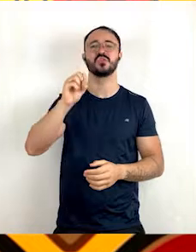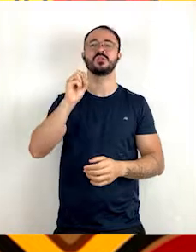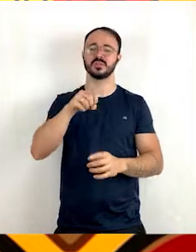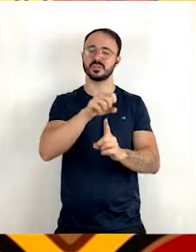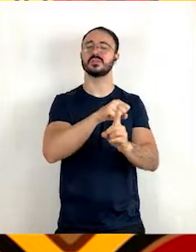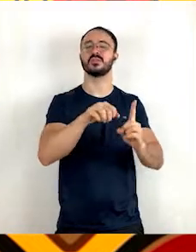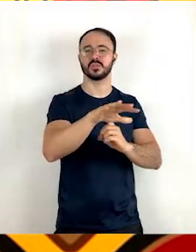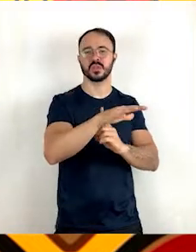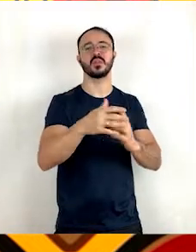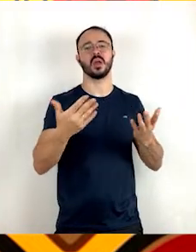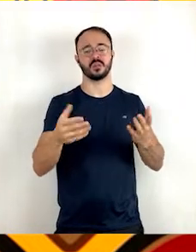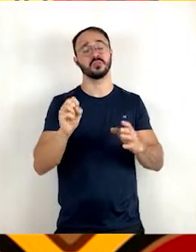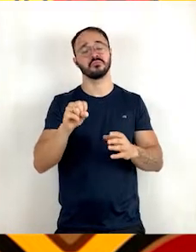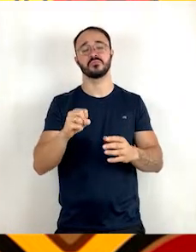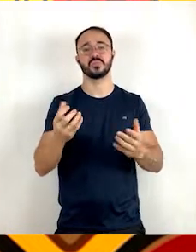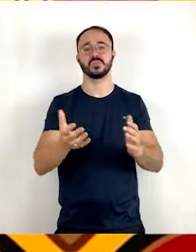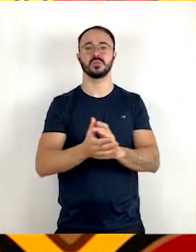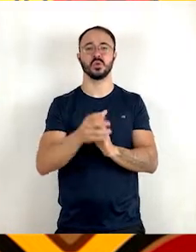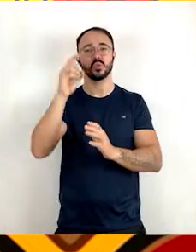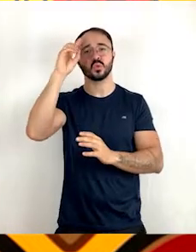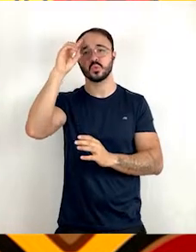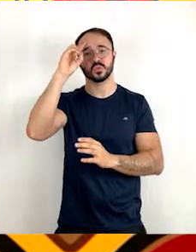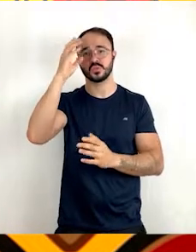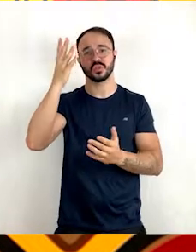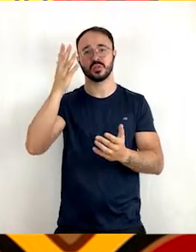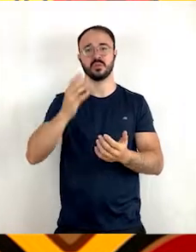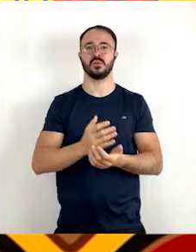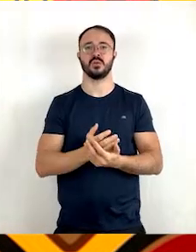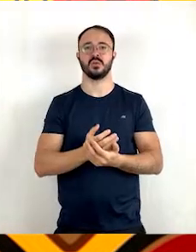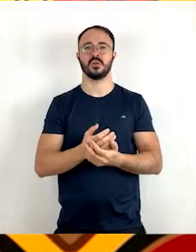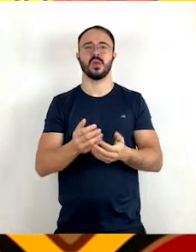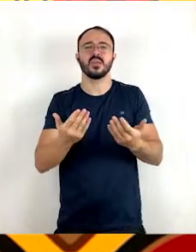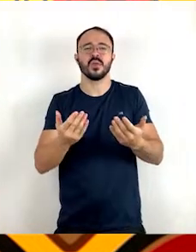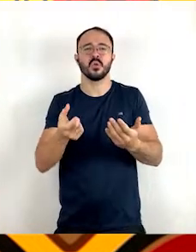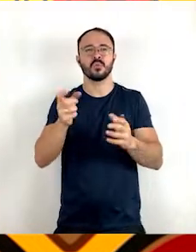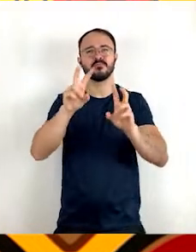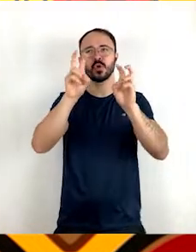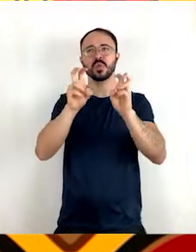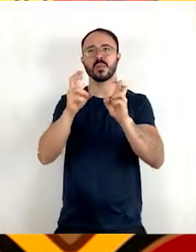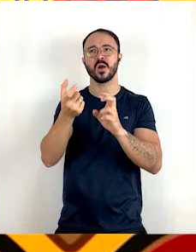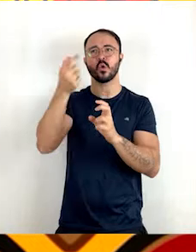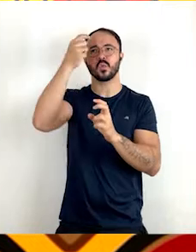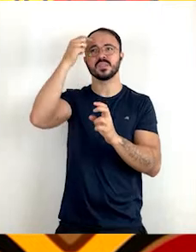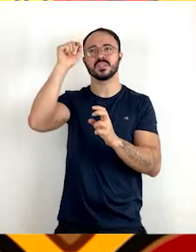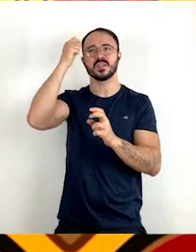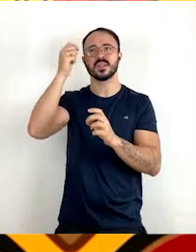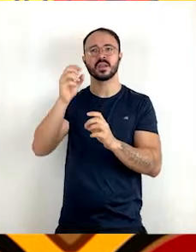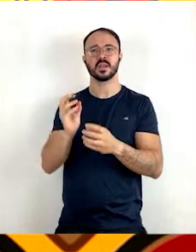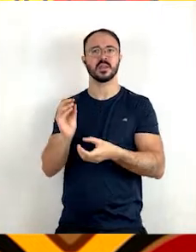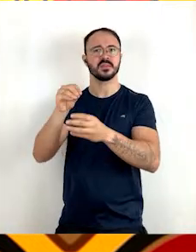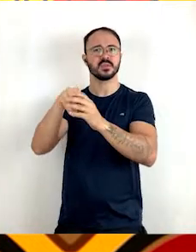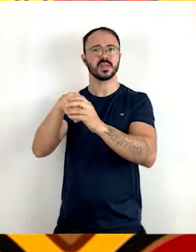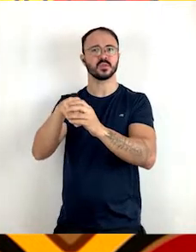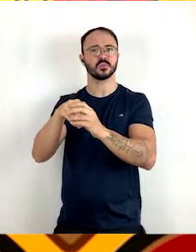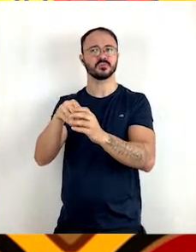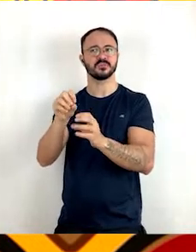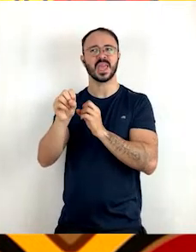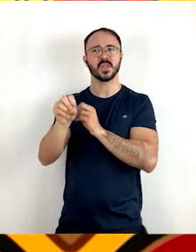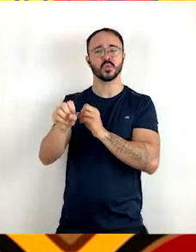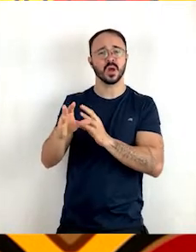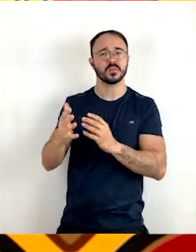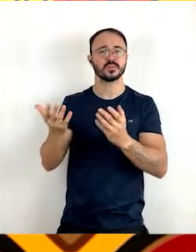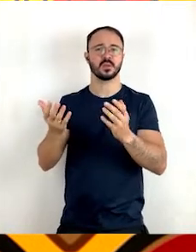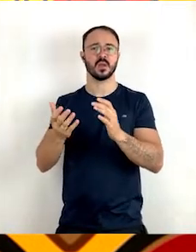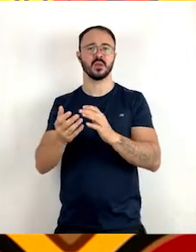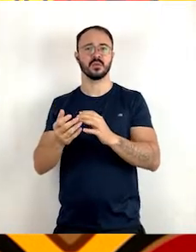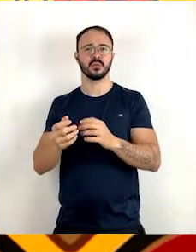cometidas novamente e novamente e novamente né então falar de consciência negra dentro do âmbito da educação é falada